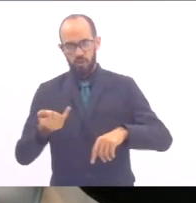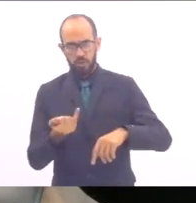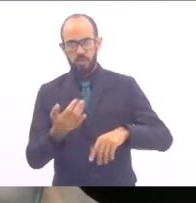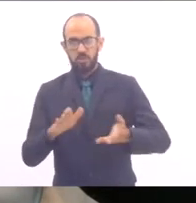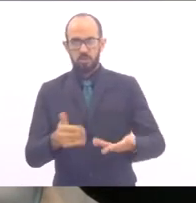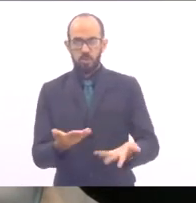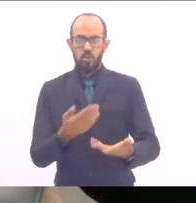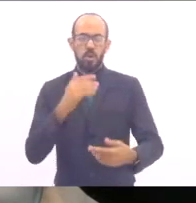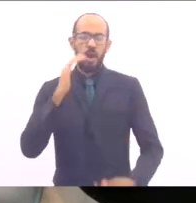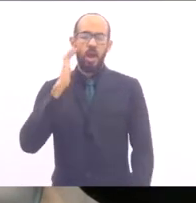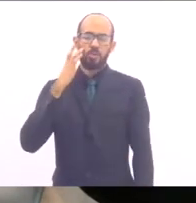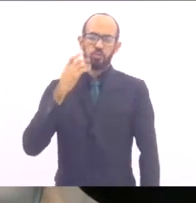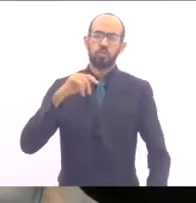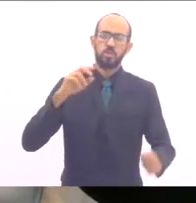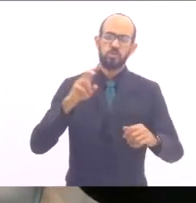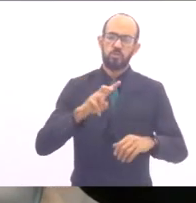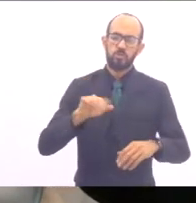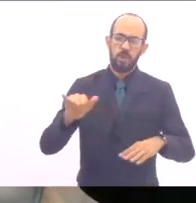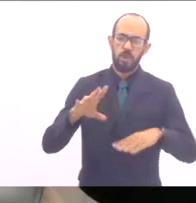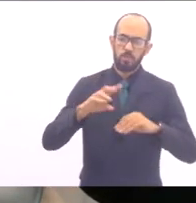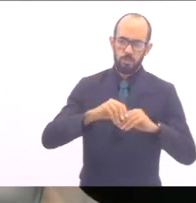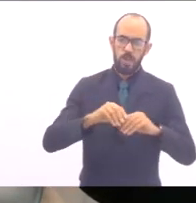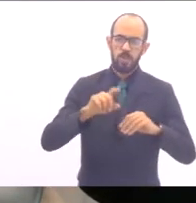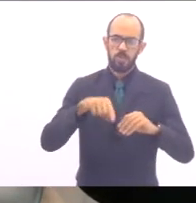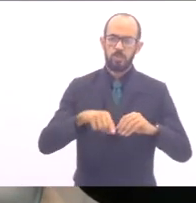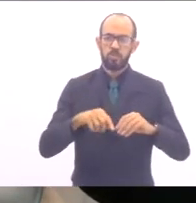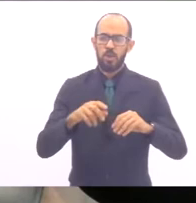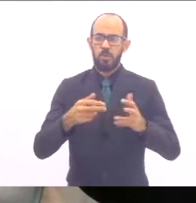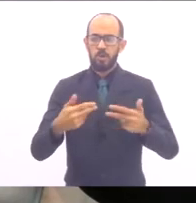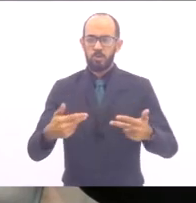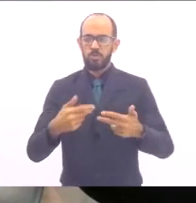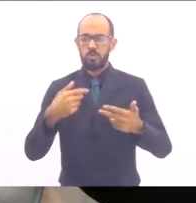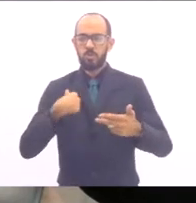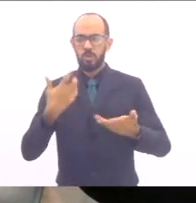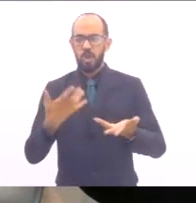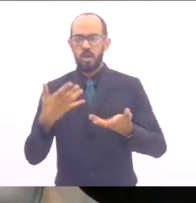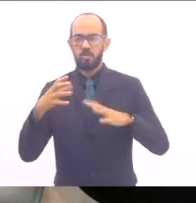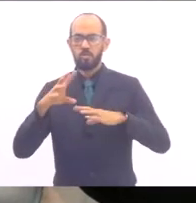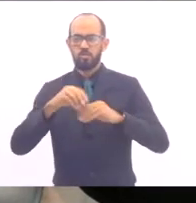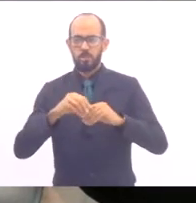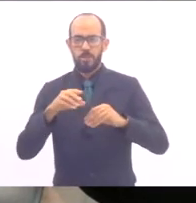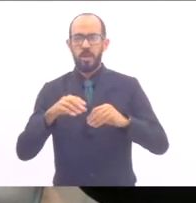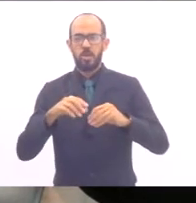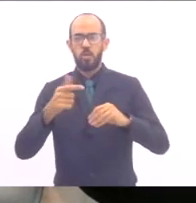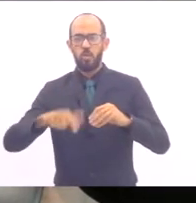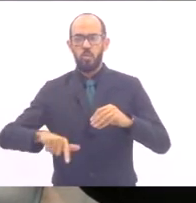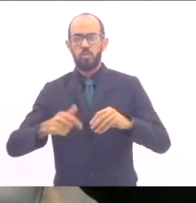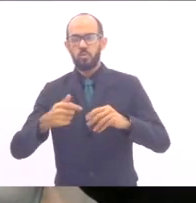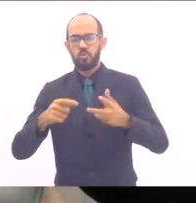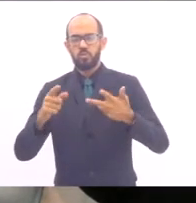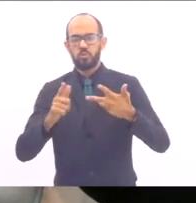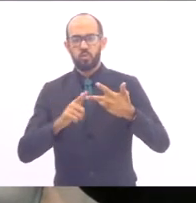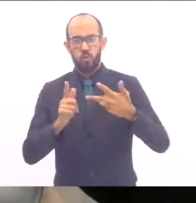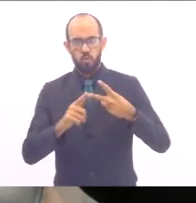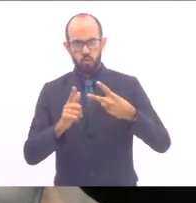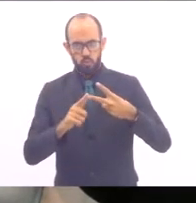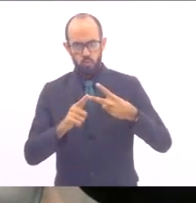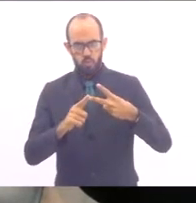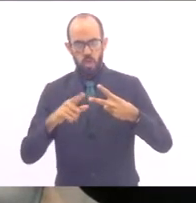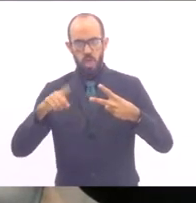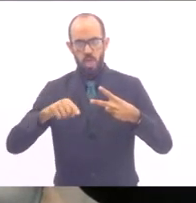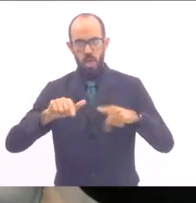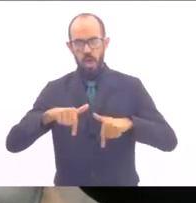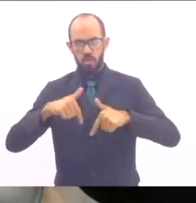Né. Esse é um ponto que eu gostaria de levantar aqui. E o outro é voltado para a questão da atuação